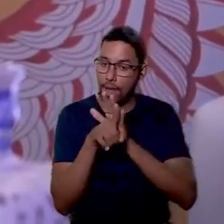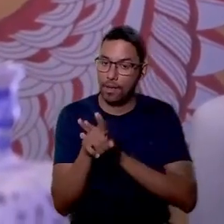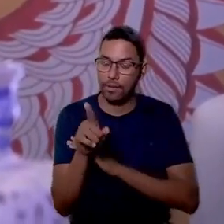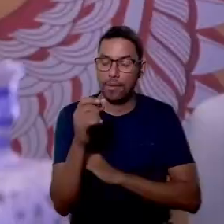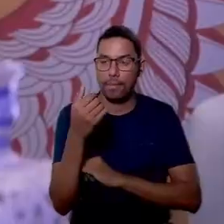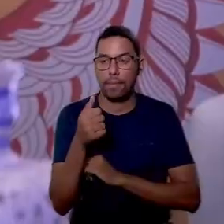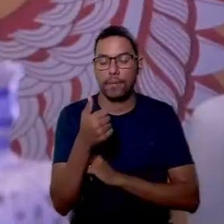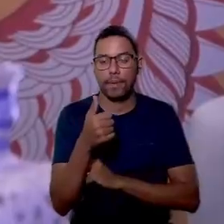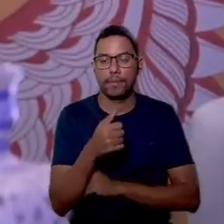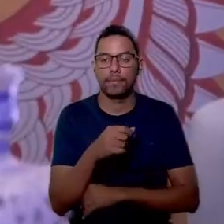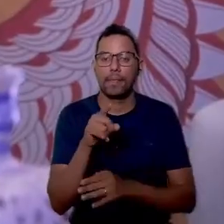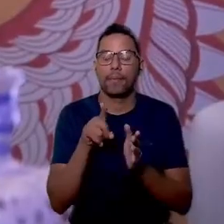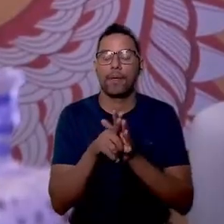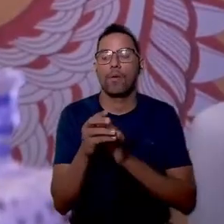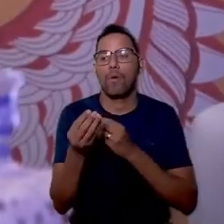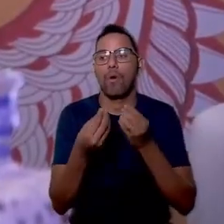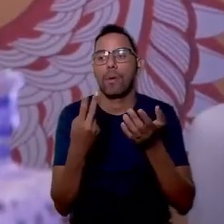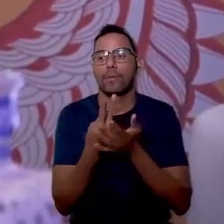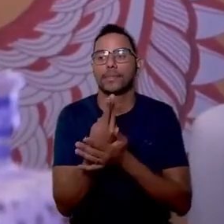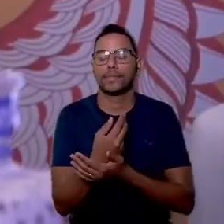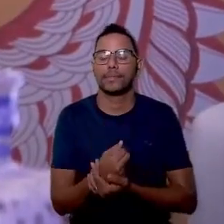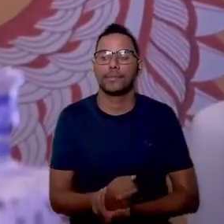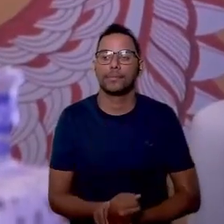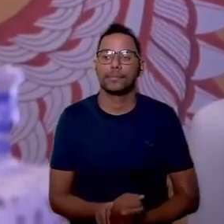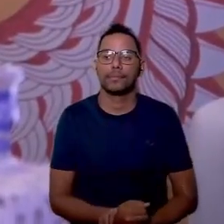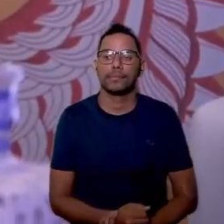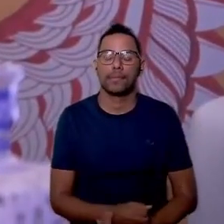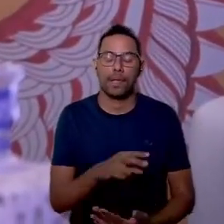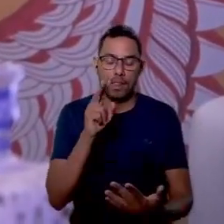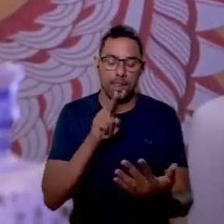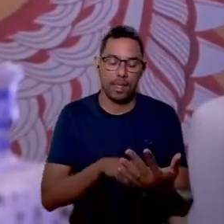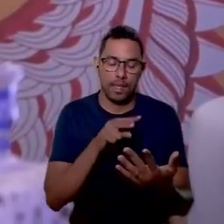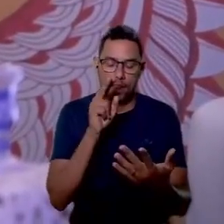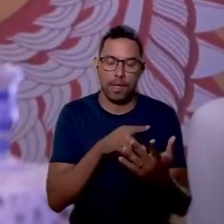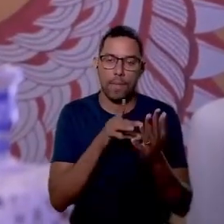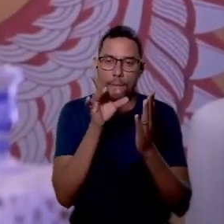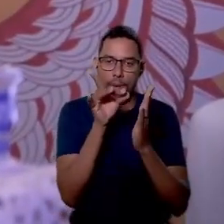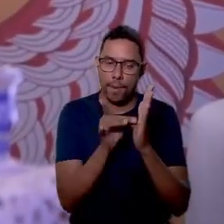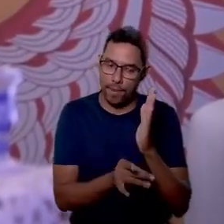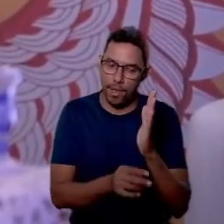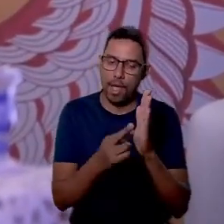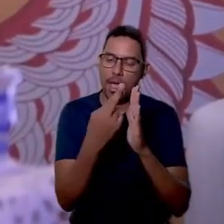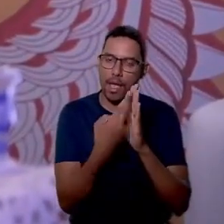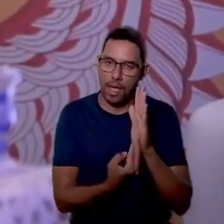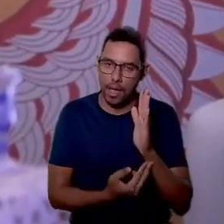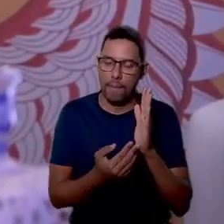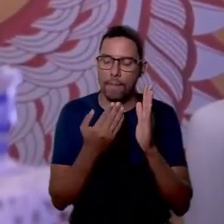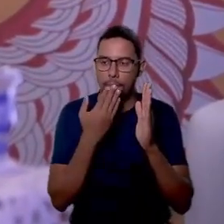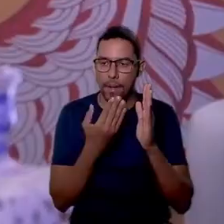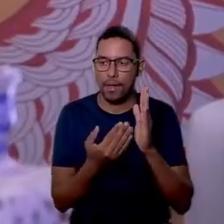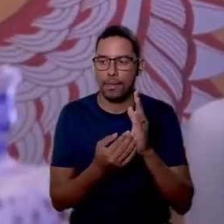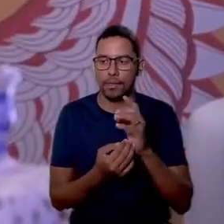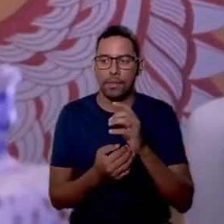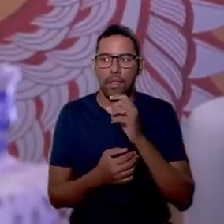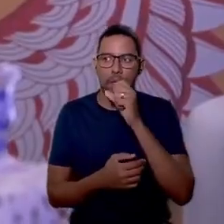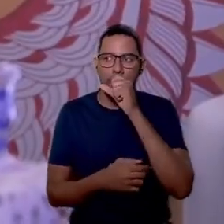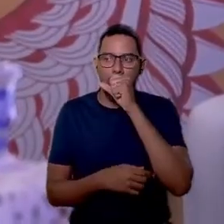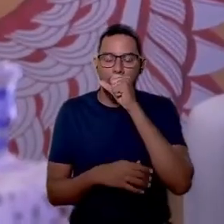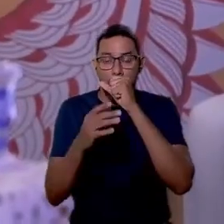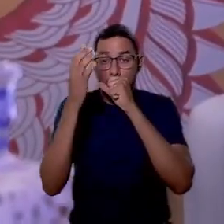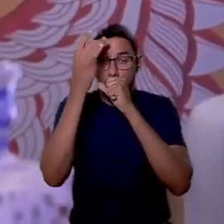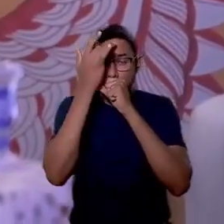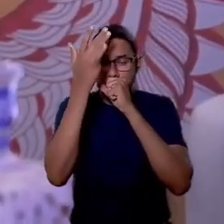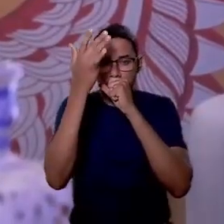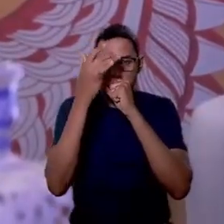sobre ela. Se informem como é que ela funciona. Leia os manuais, leia as regras, para poder você ver que é